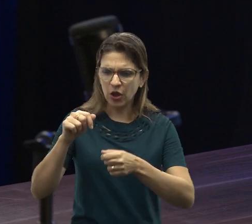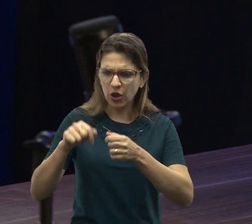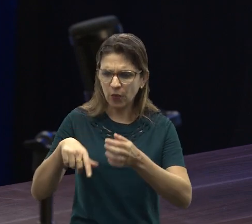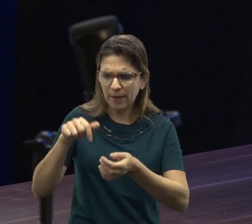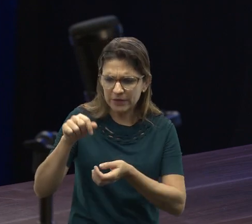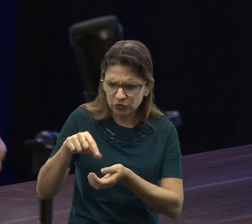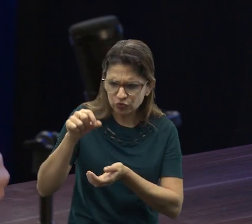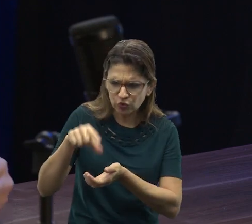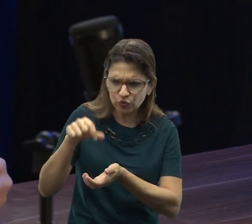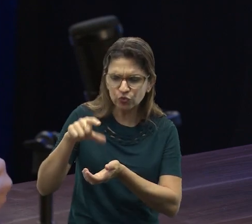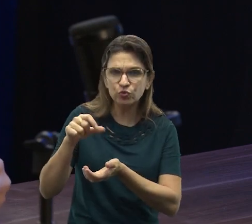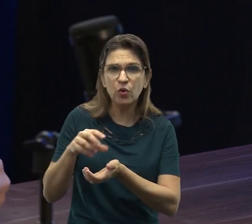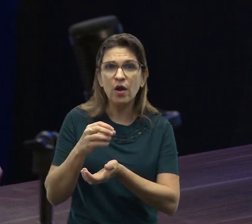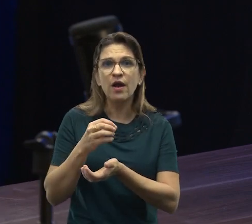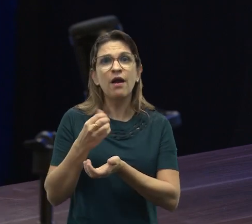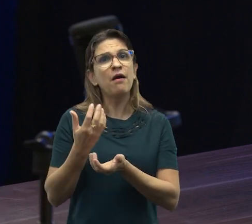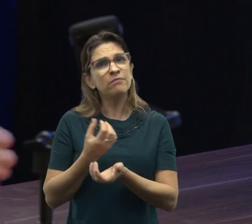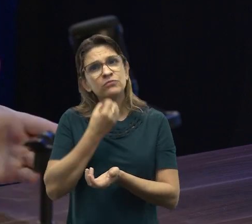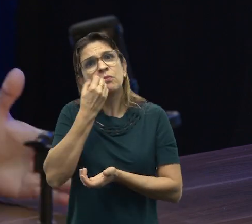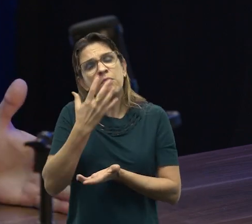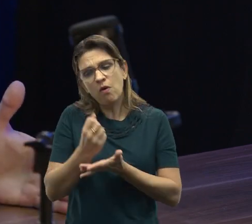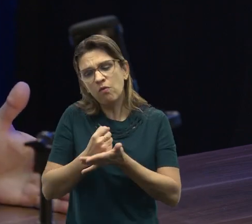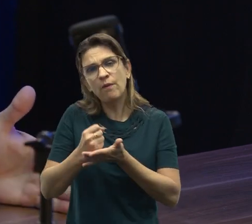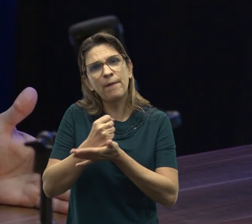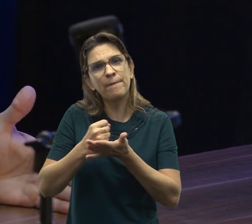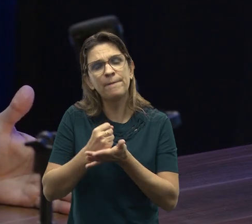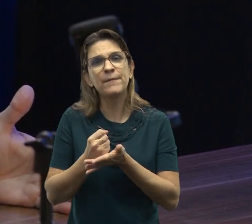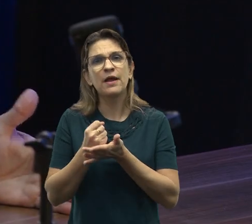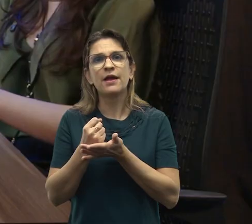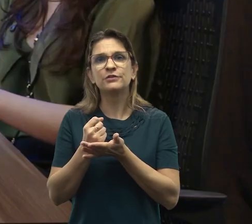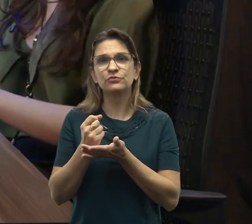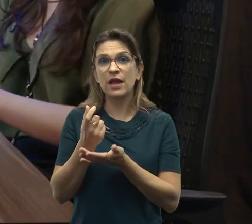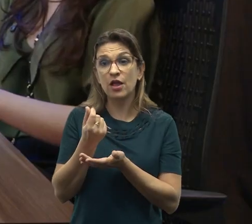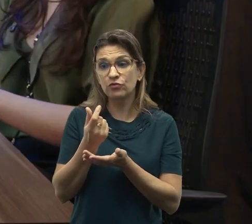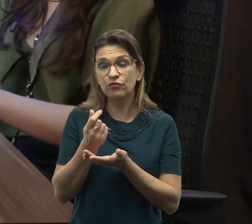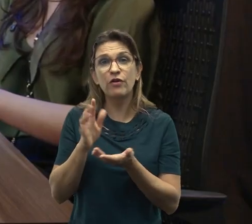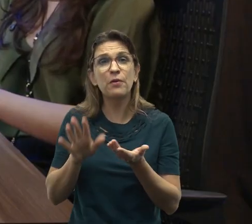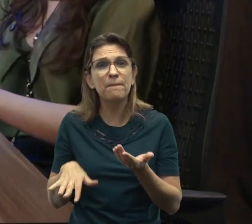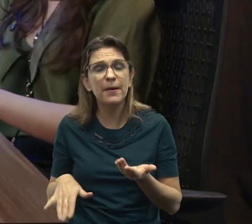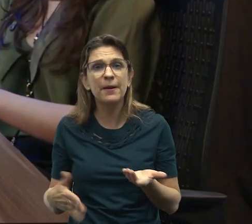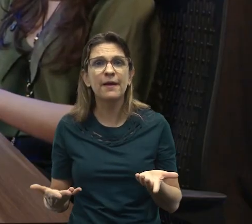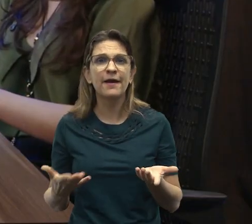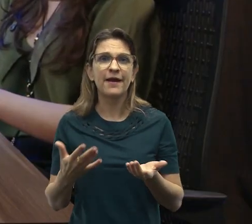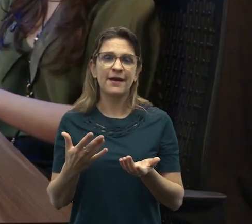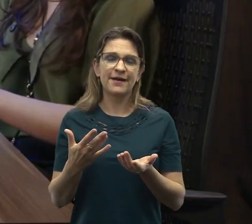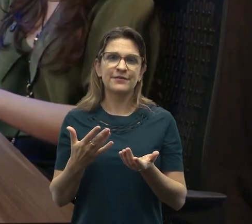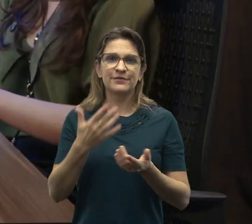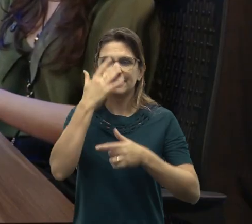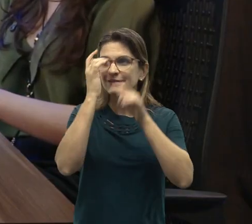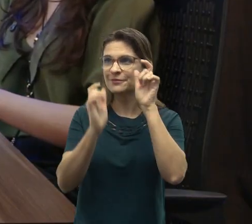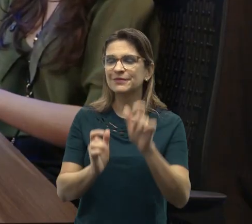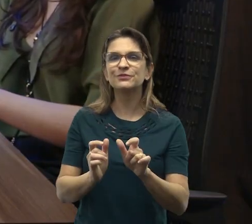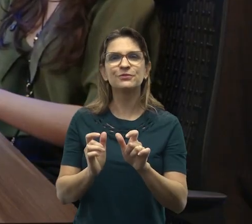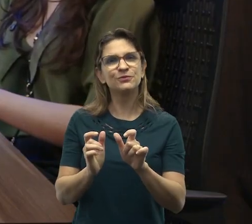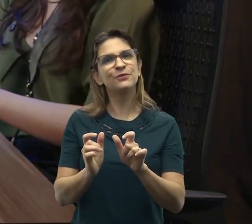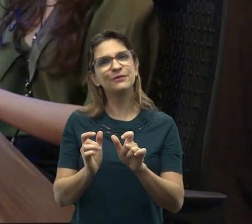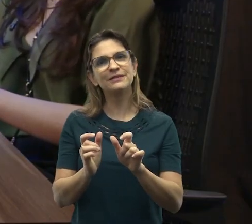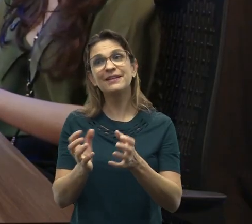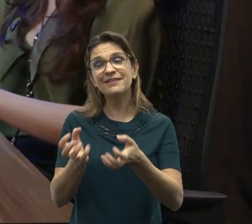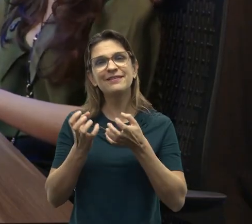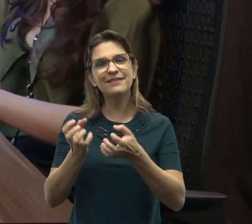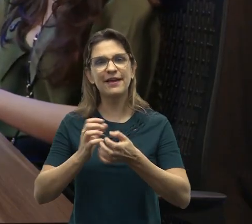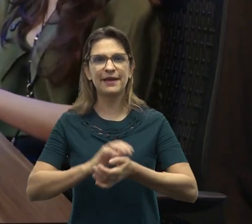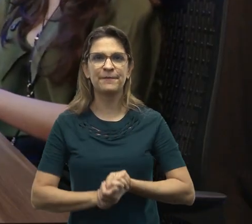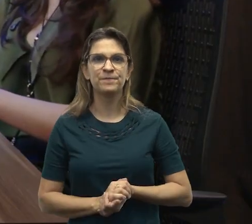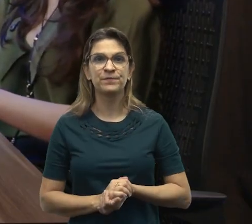acessível, também para aquela população que desejasse fazer a homeopatia. Então, hoje nós temos no SEM atendimento homeopático com